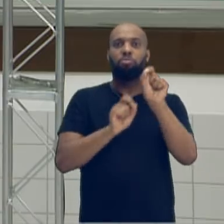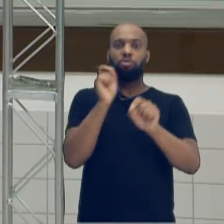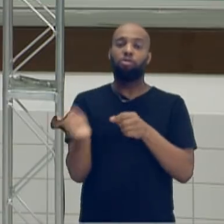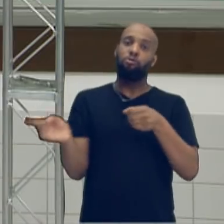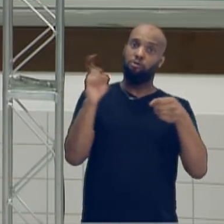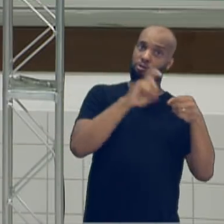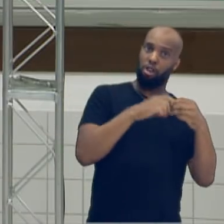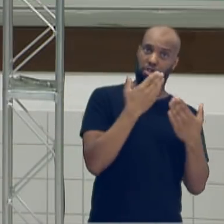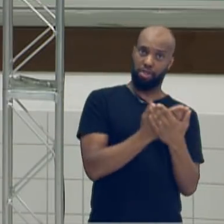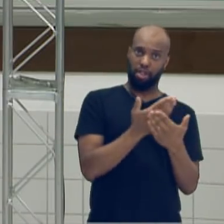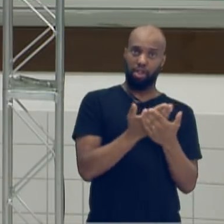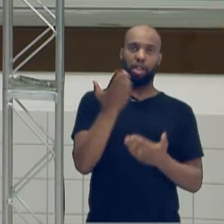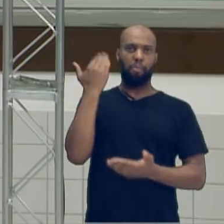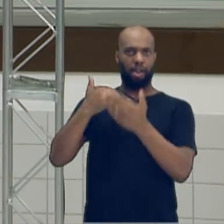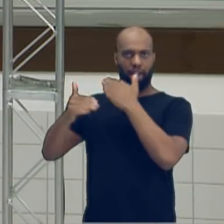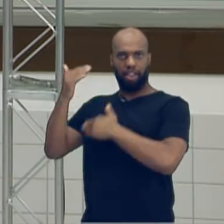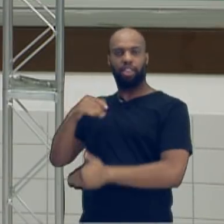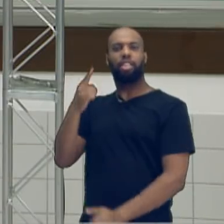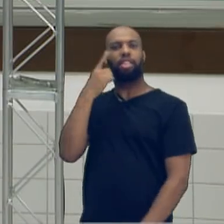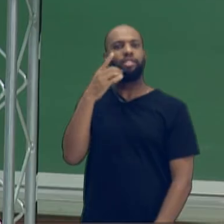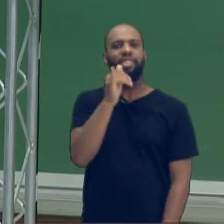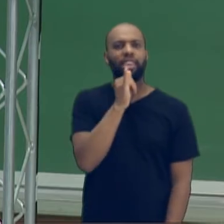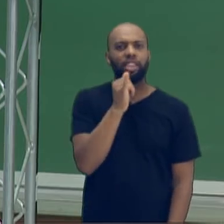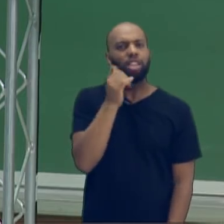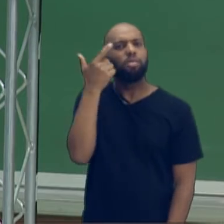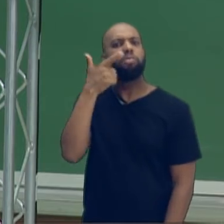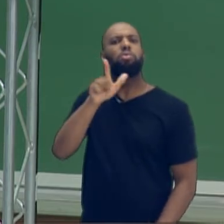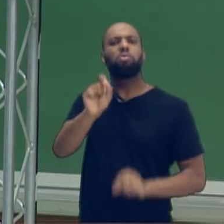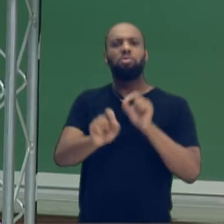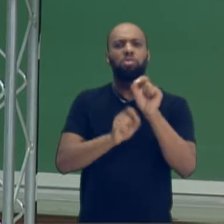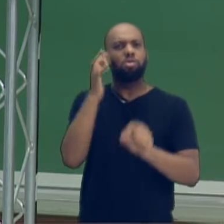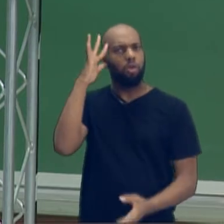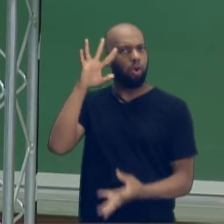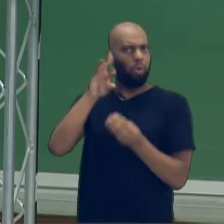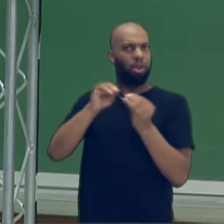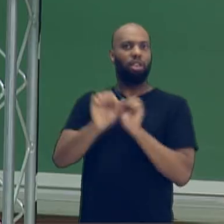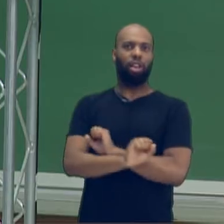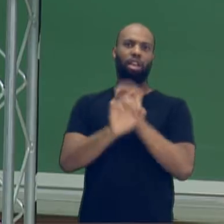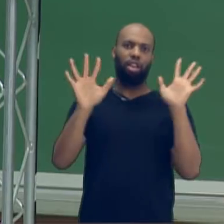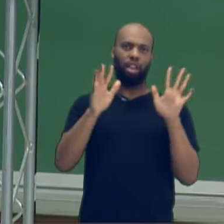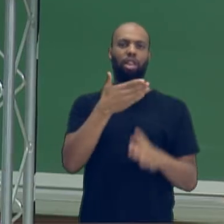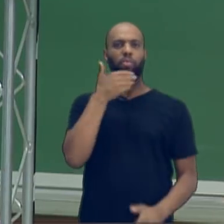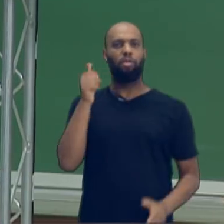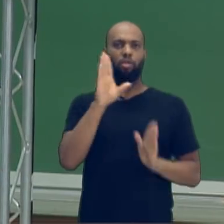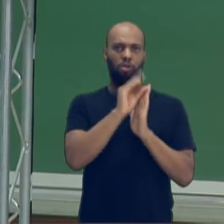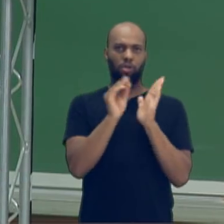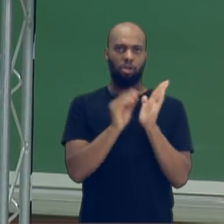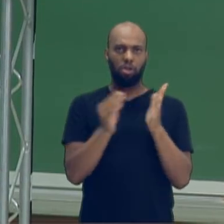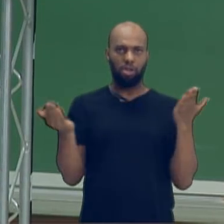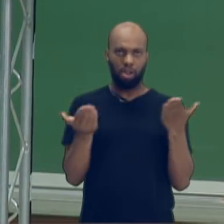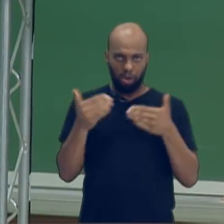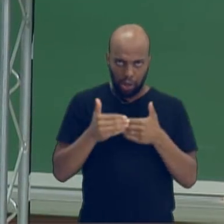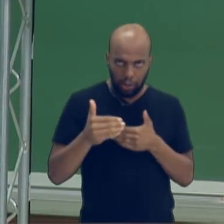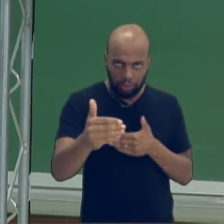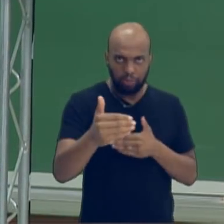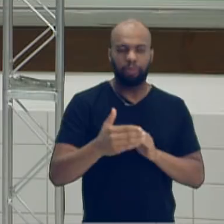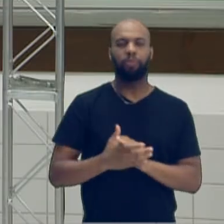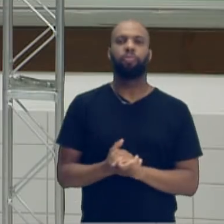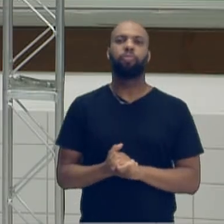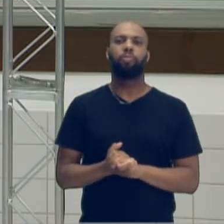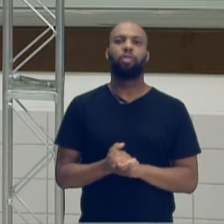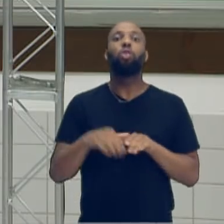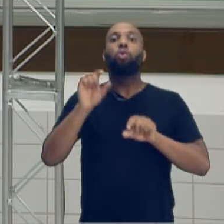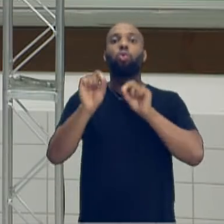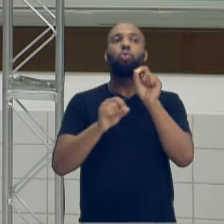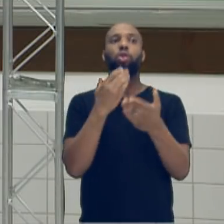nas aulas anteriores, acompanhem os exemplos para que a gente possa entender melhor, inclusive, o conteúdo que vai ser abordado nessa aula. Então, o